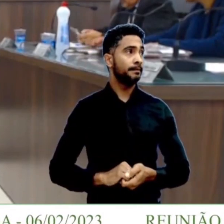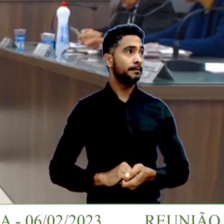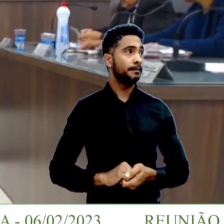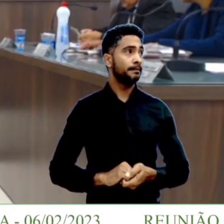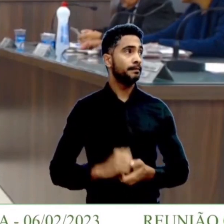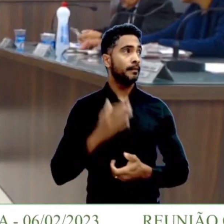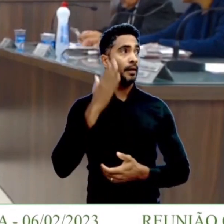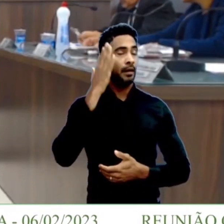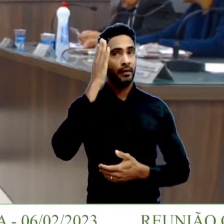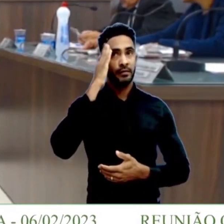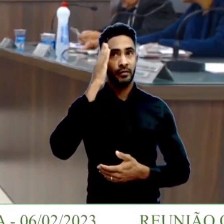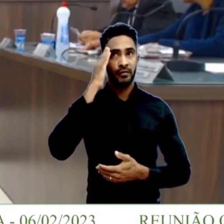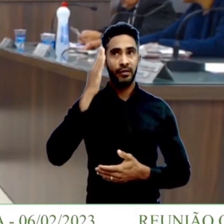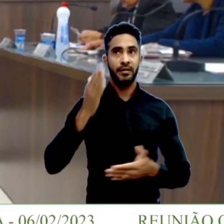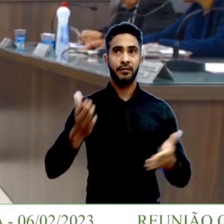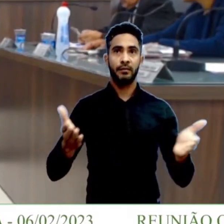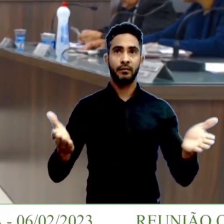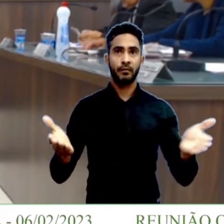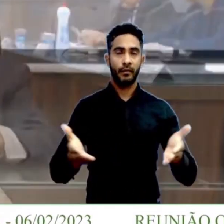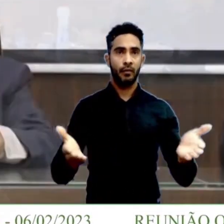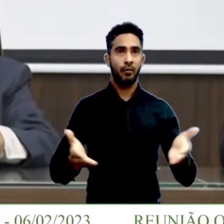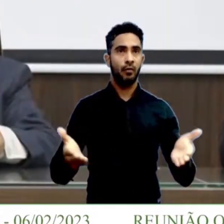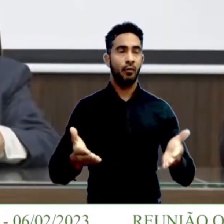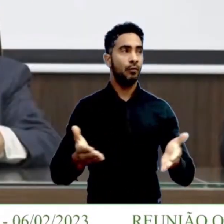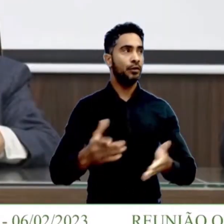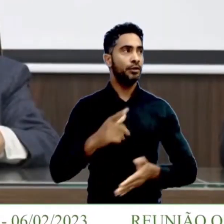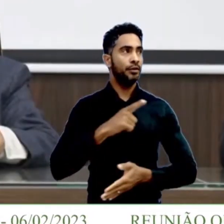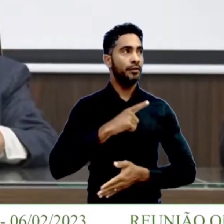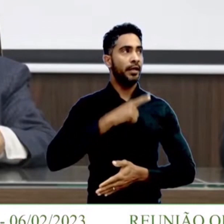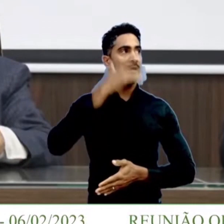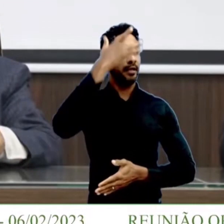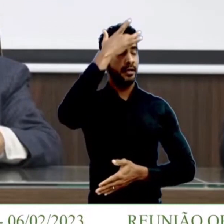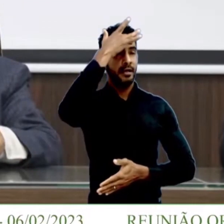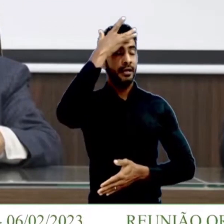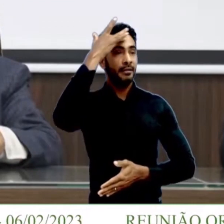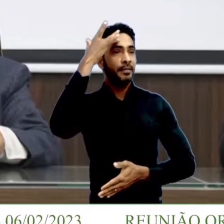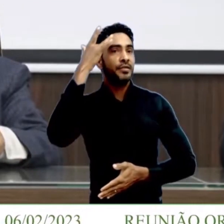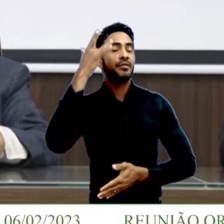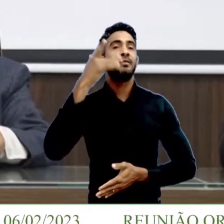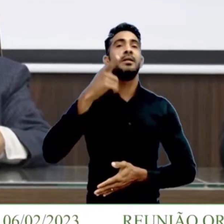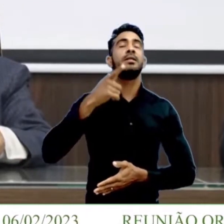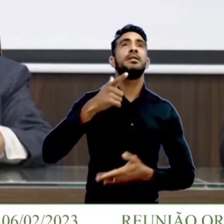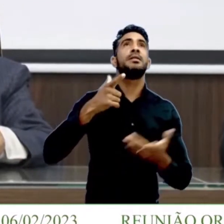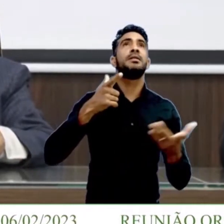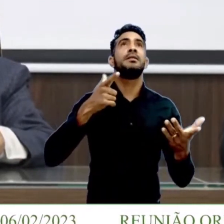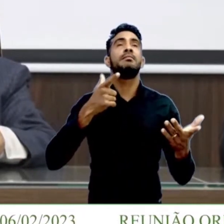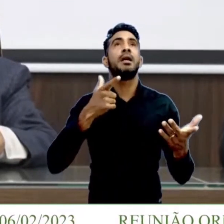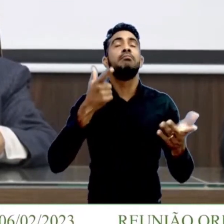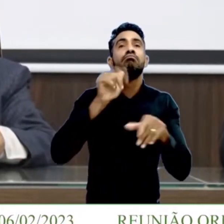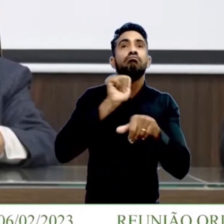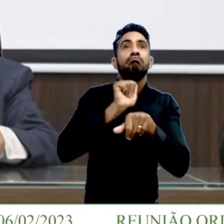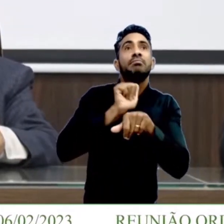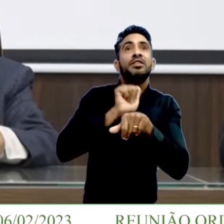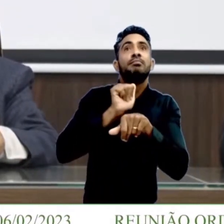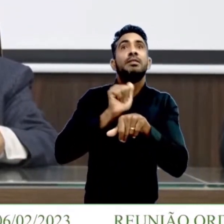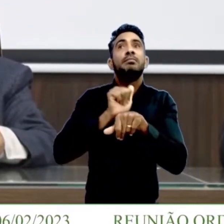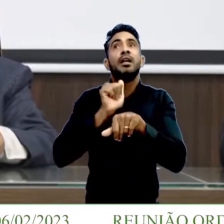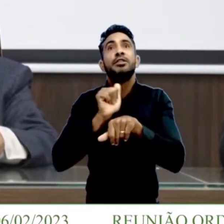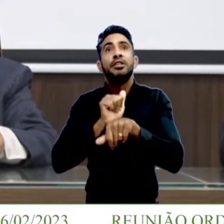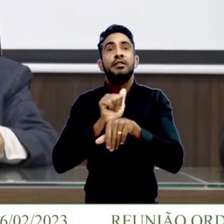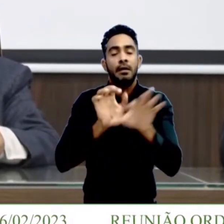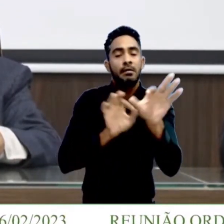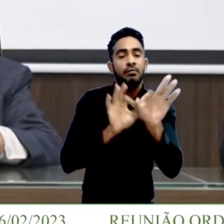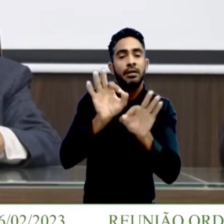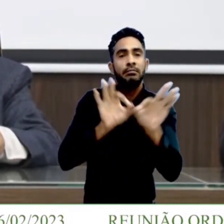Eu sei que hoje tem um pessoal que criou uma expectativa muito grande aí em função do plano